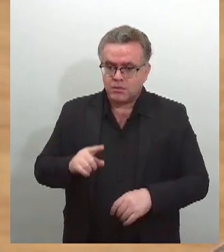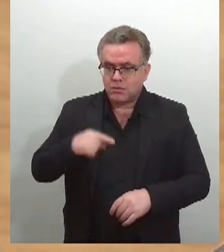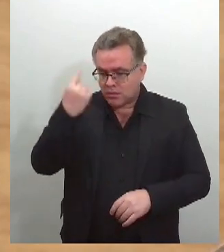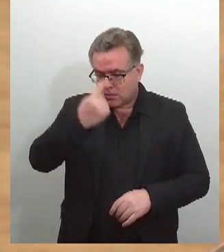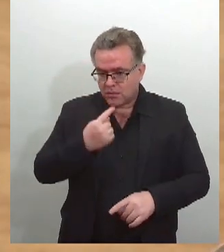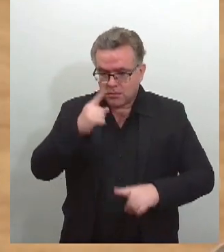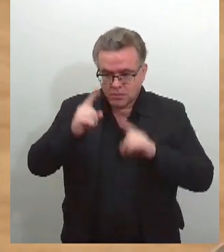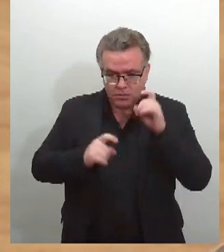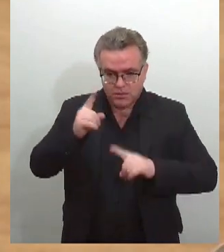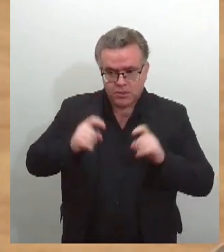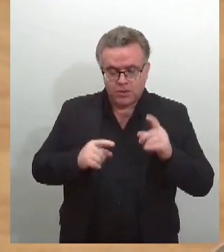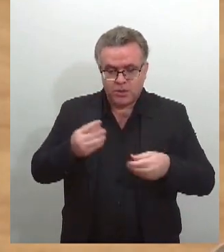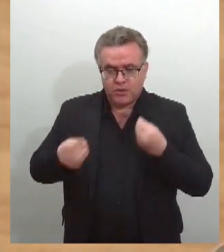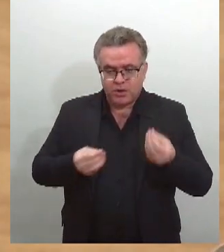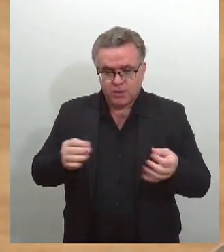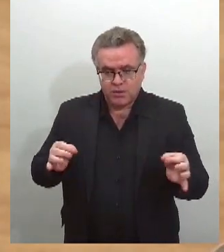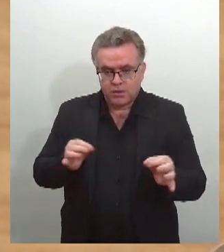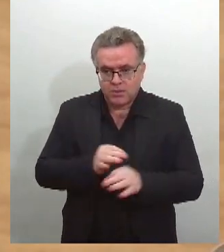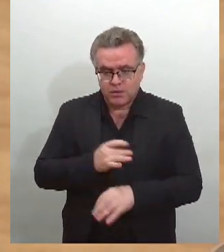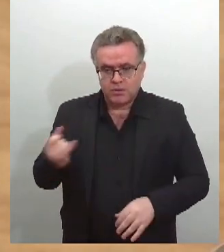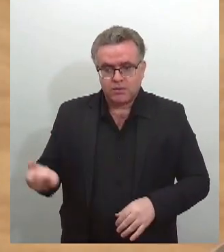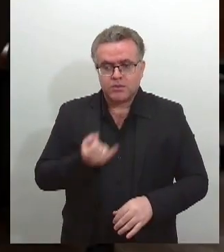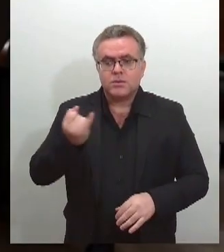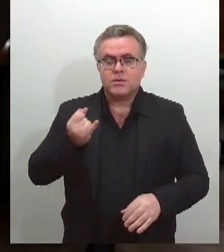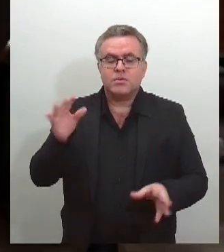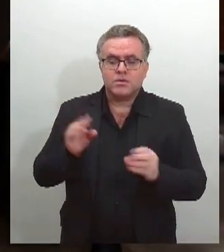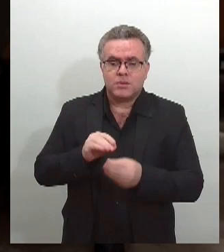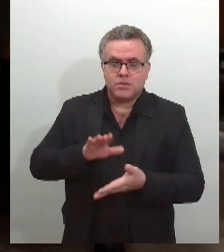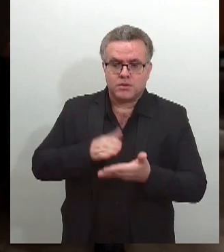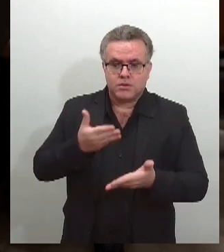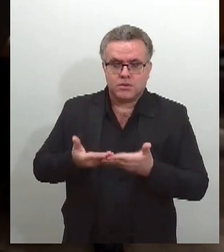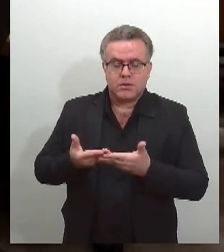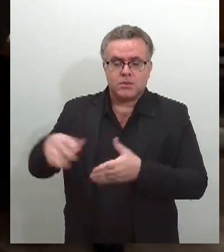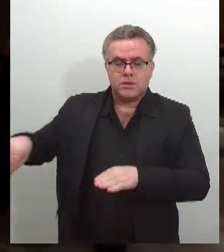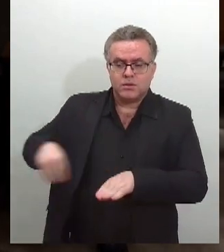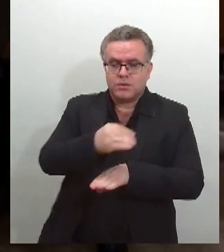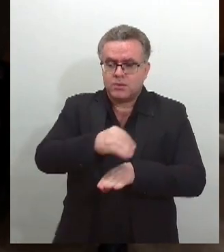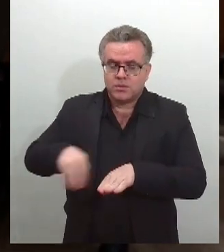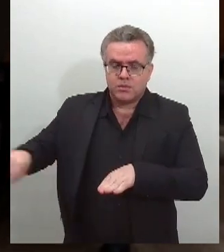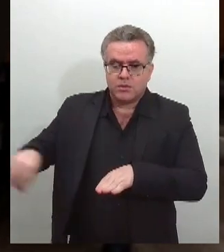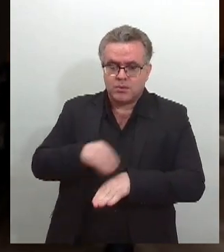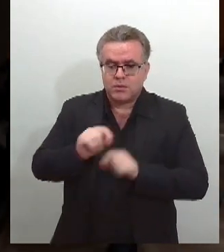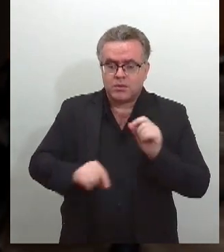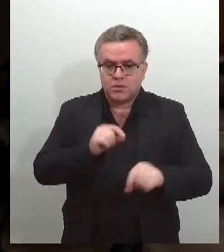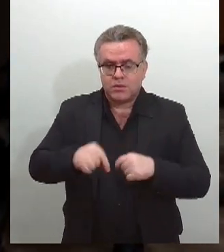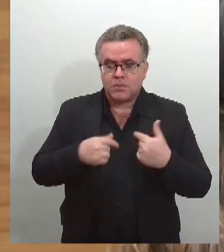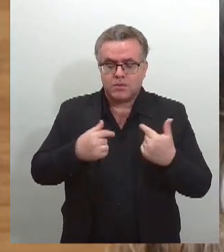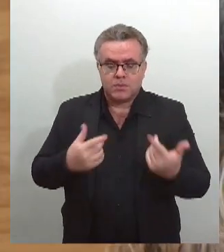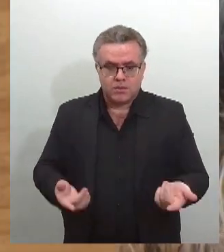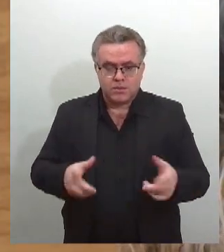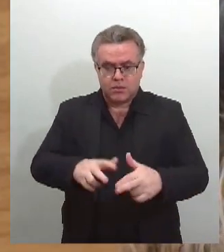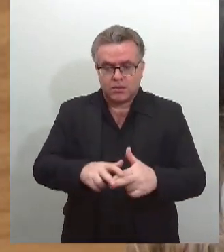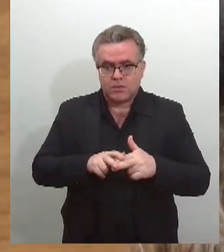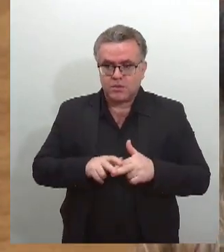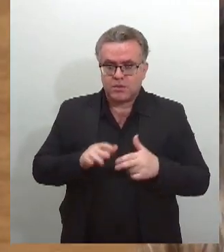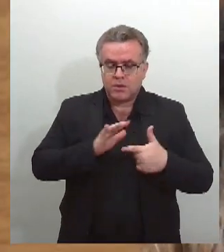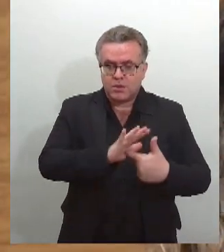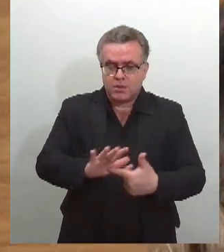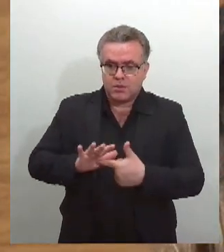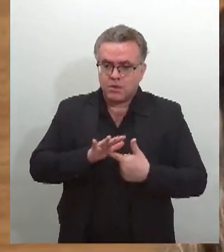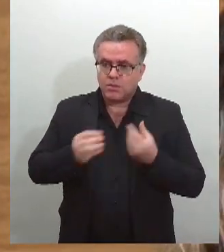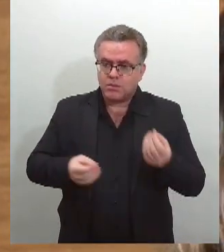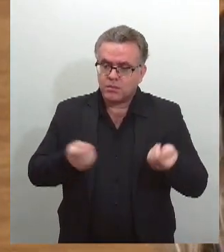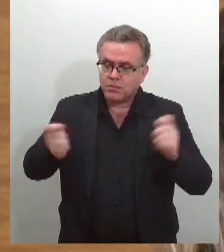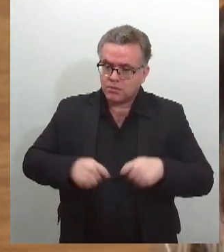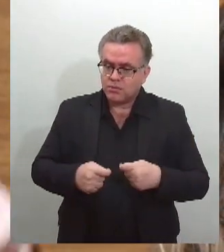papel crucial na interpretação das mensagens. A forma como alguém se expressa facialmente pode indicar se a